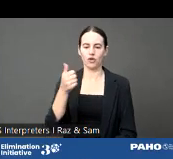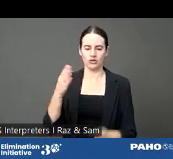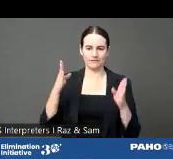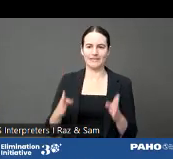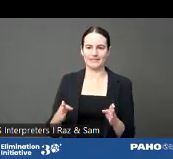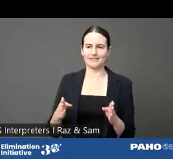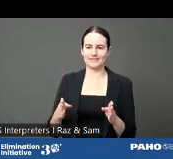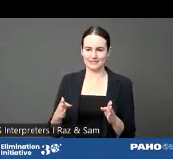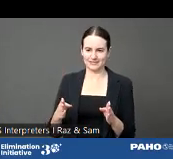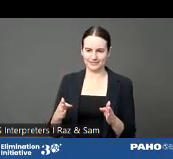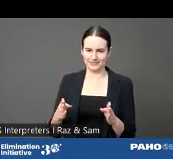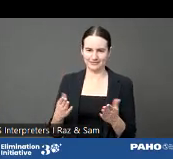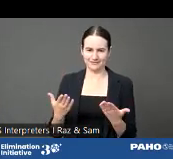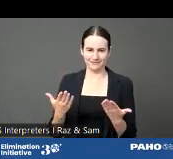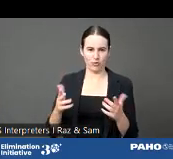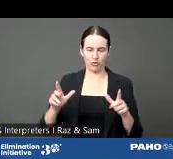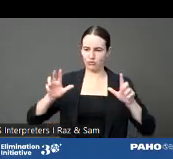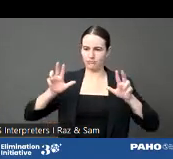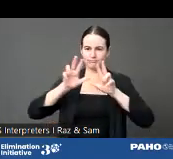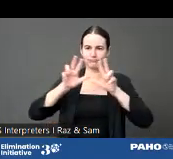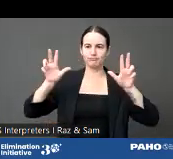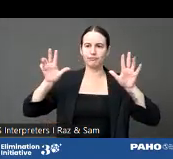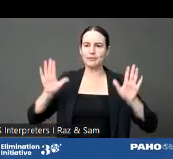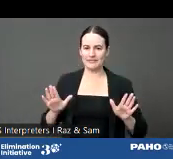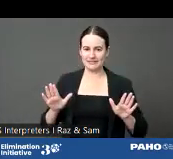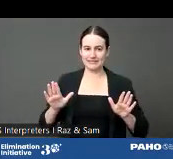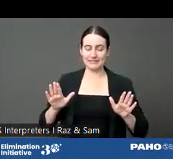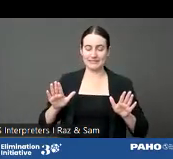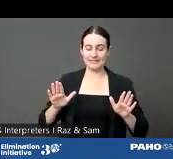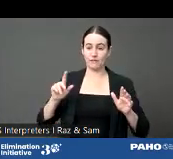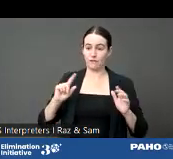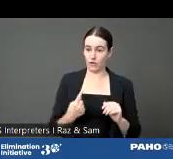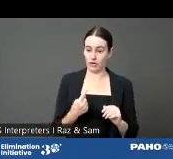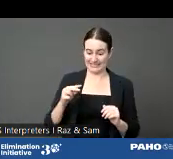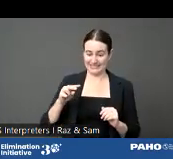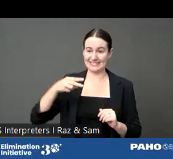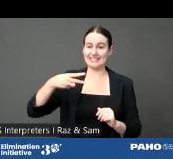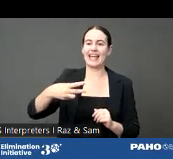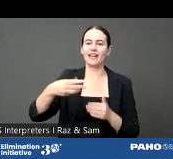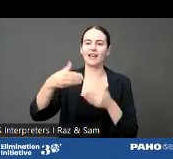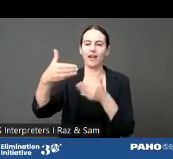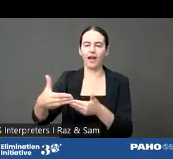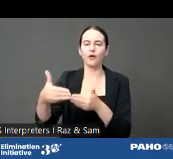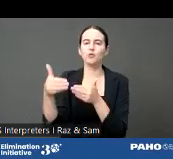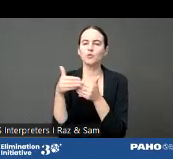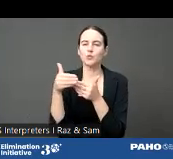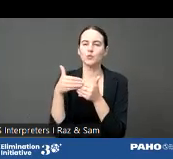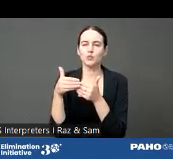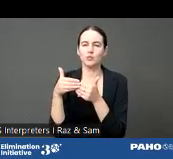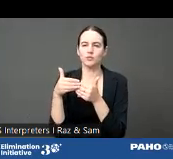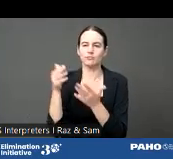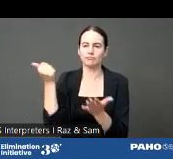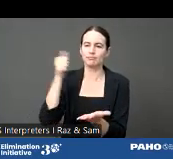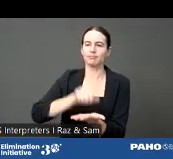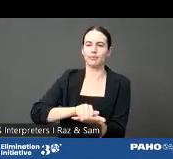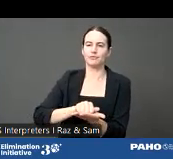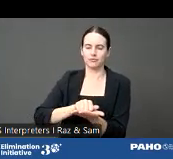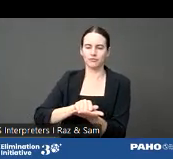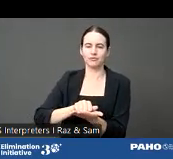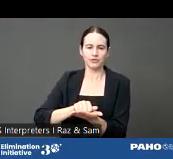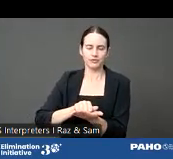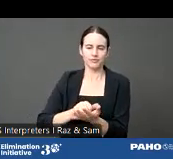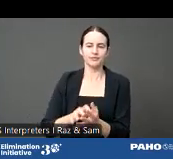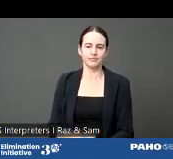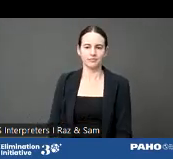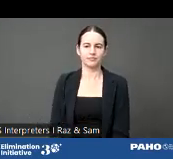segunda fase estará pronta antes do final do ano e vamos colocar aqui os indicadores com os que vamos